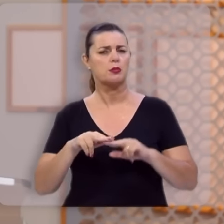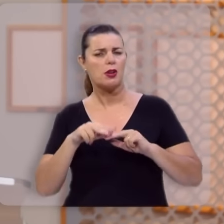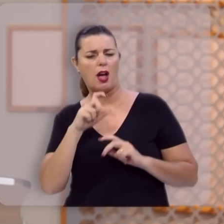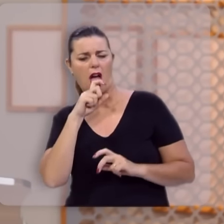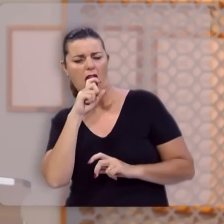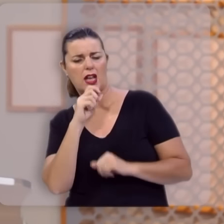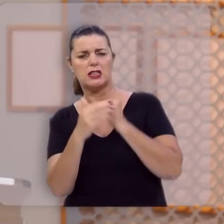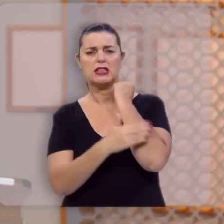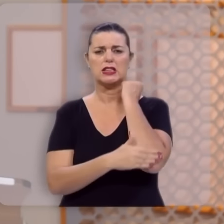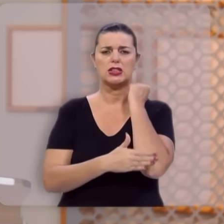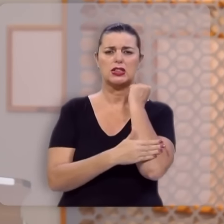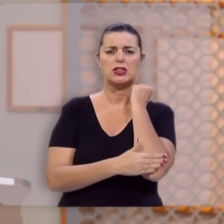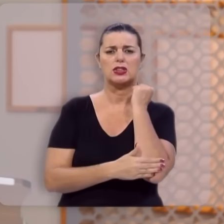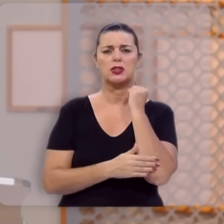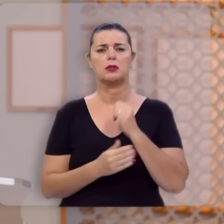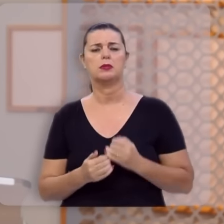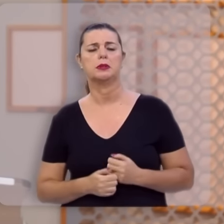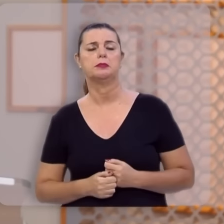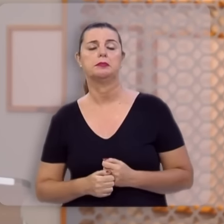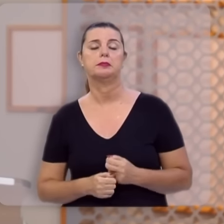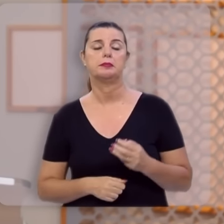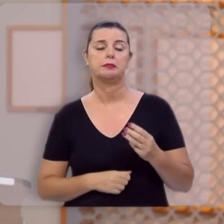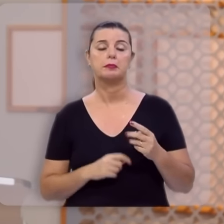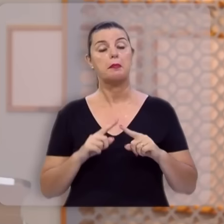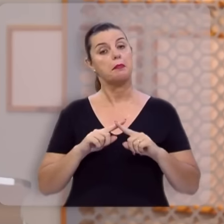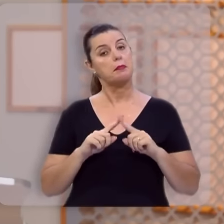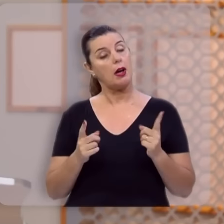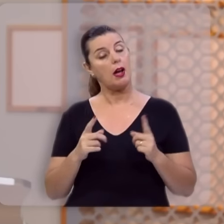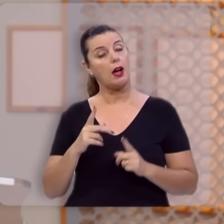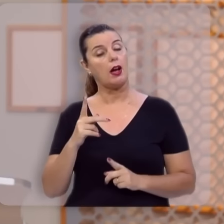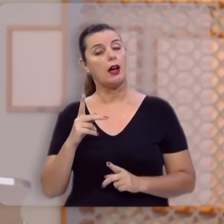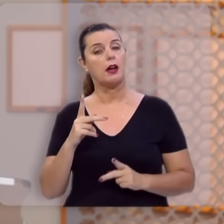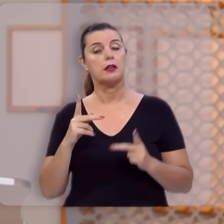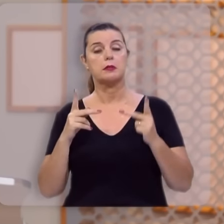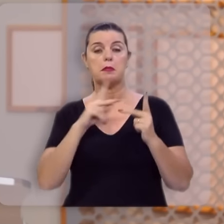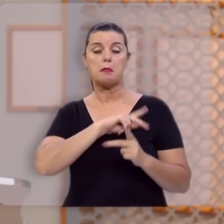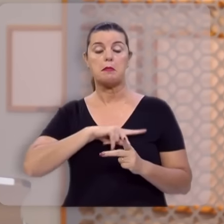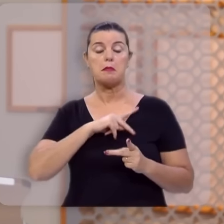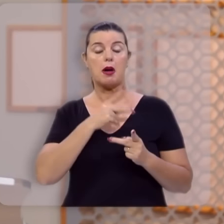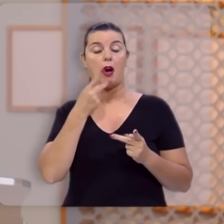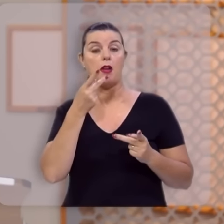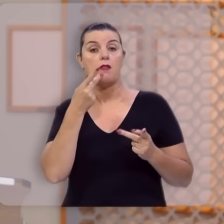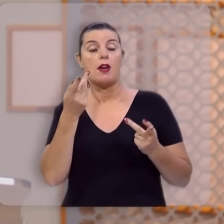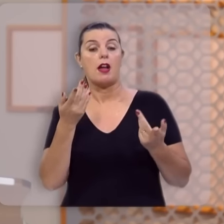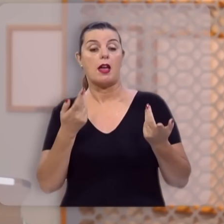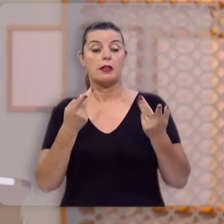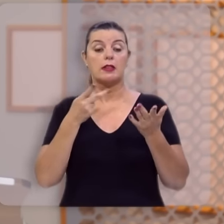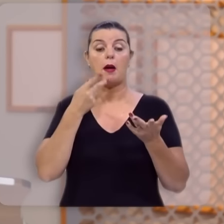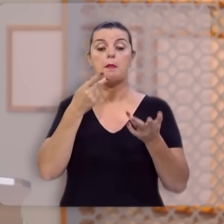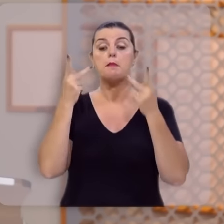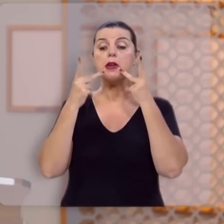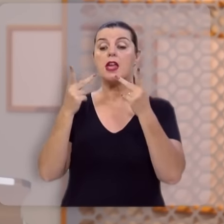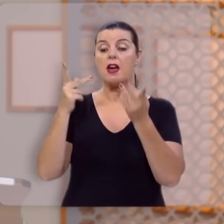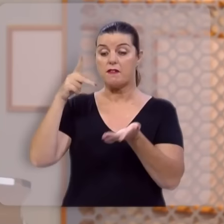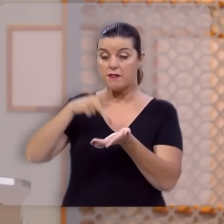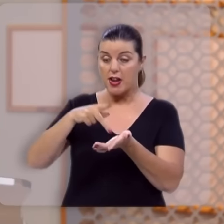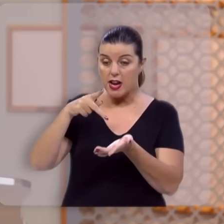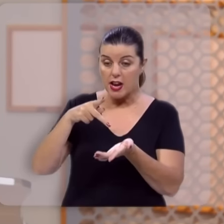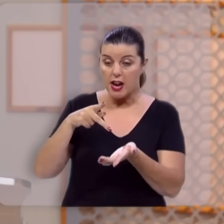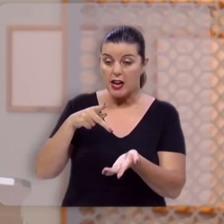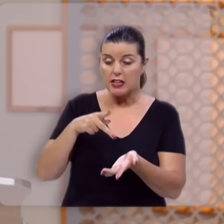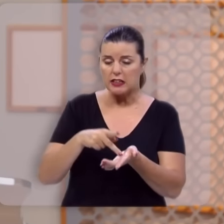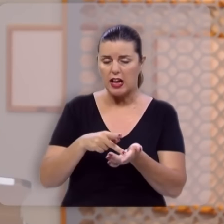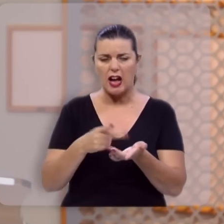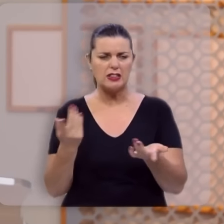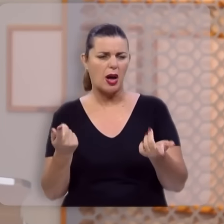inveja, por ciúmes, por porfia. Mas Paulo diz, o que me importa se vocês estão pregando é a verdade, é o evangelho, se a